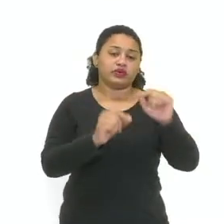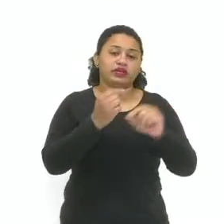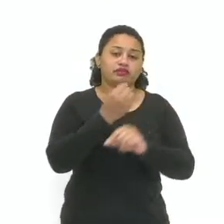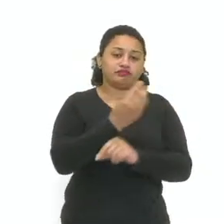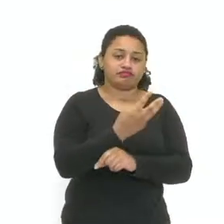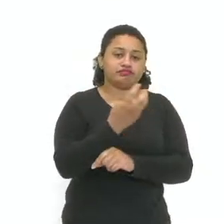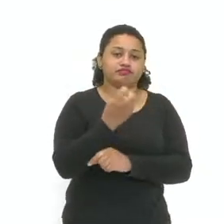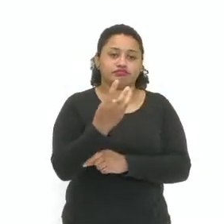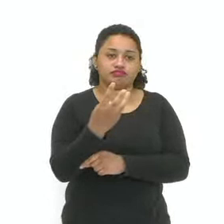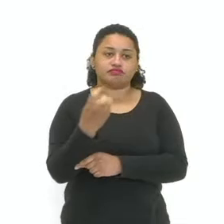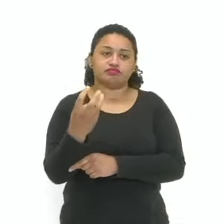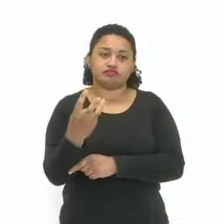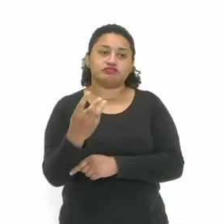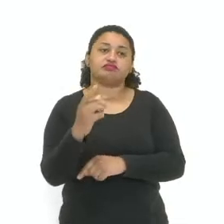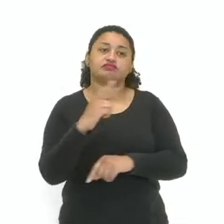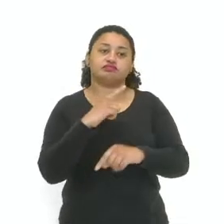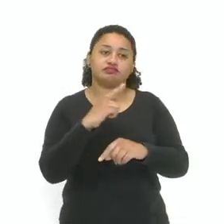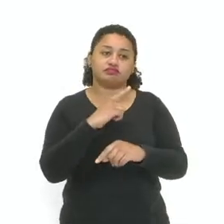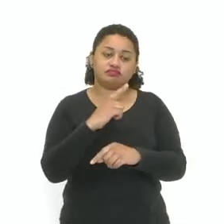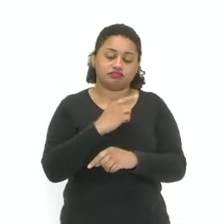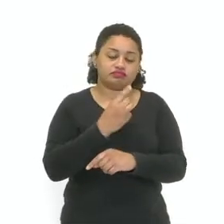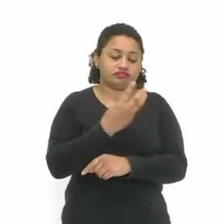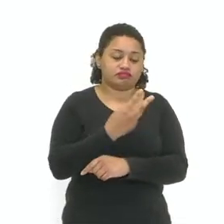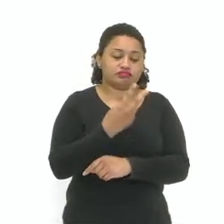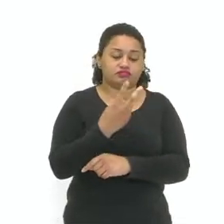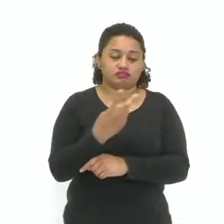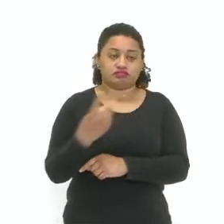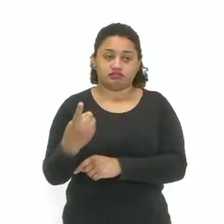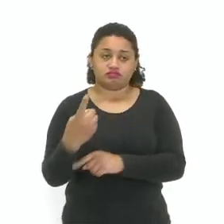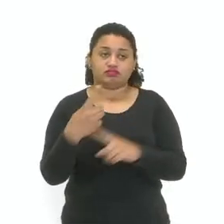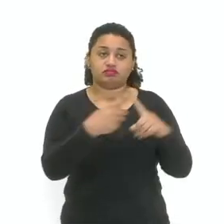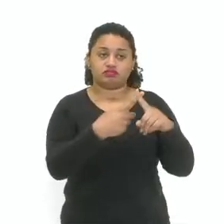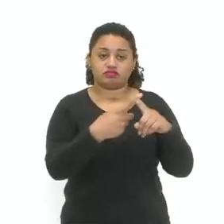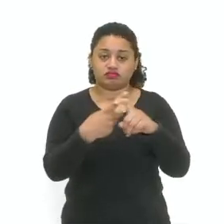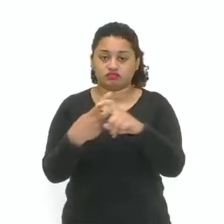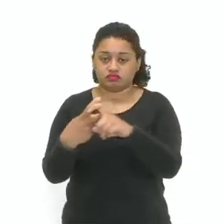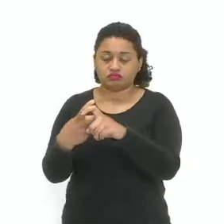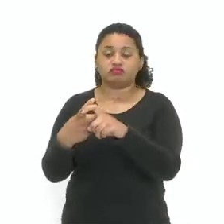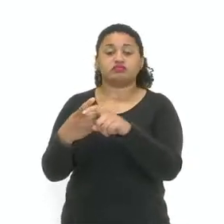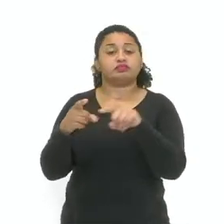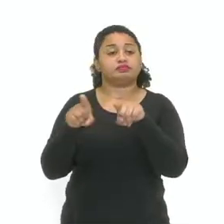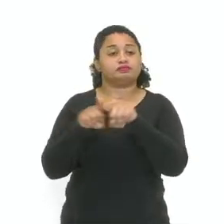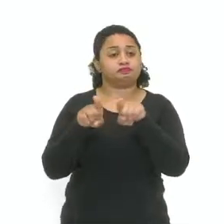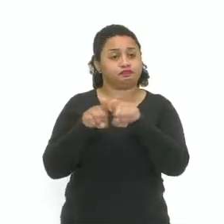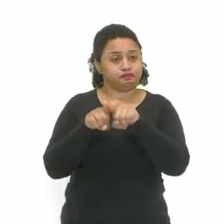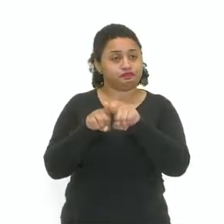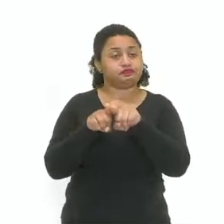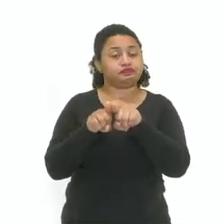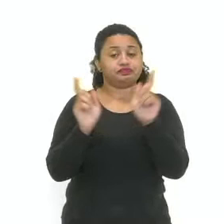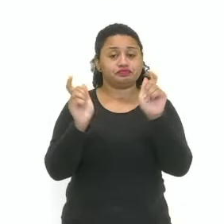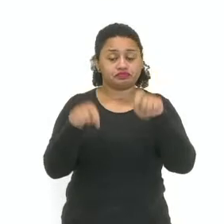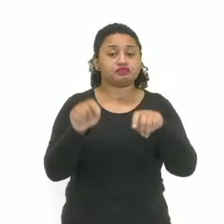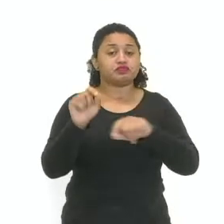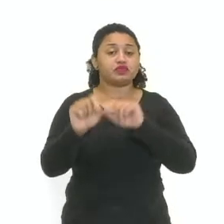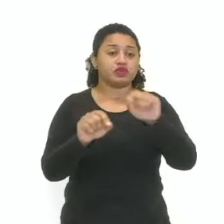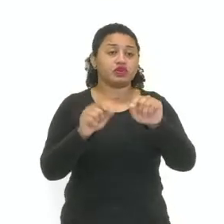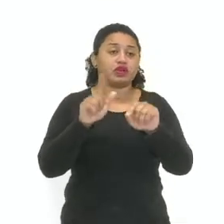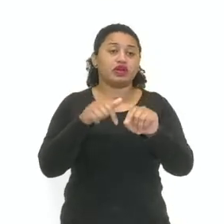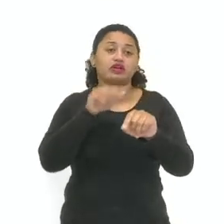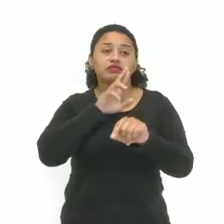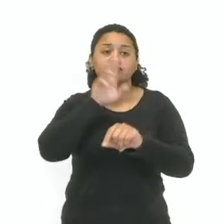a 3, o fatorial de 3, usando o princípio multiplicativo, 3 vezes 2 vezes 1, que é